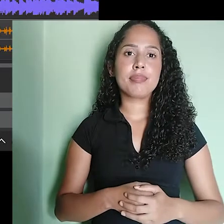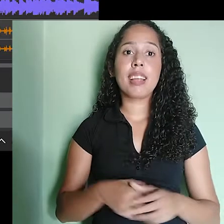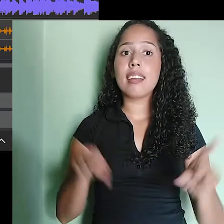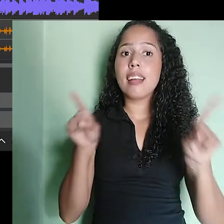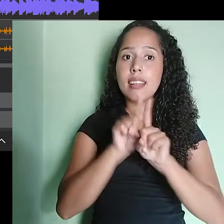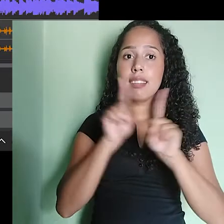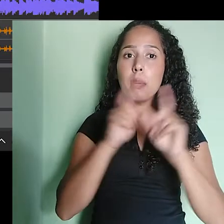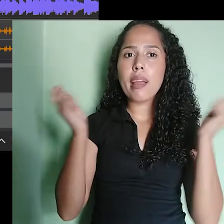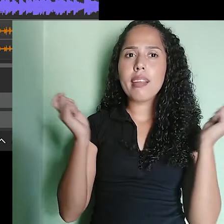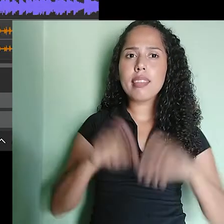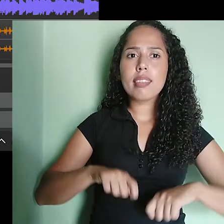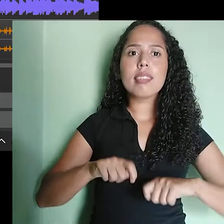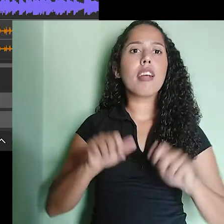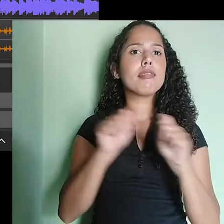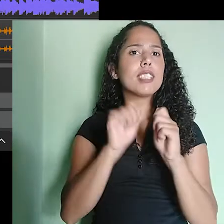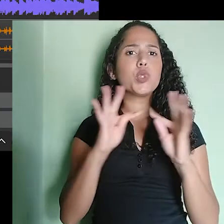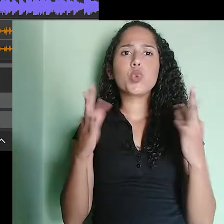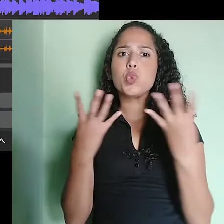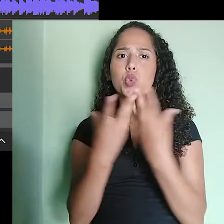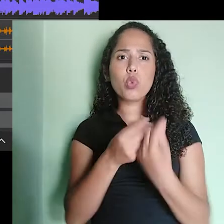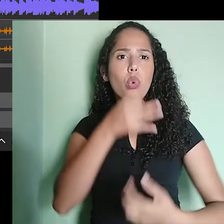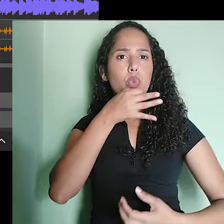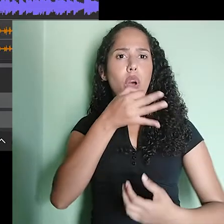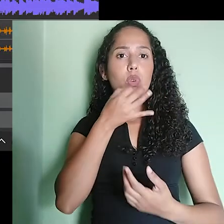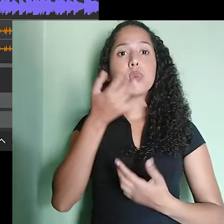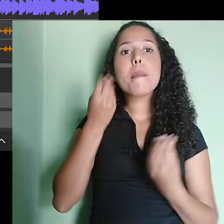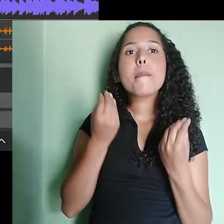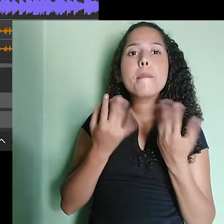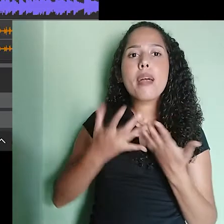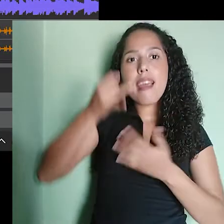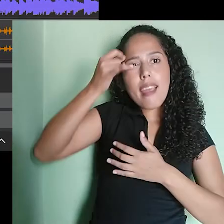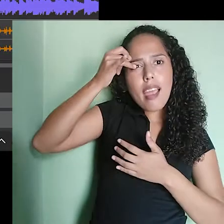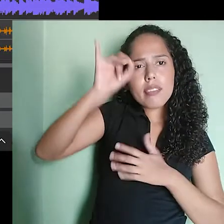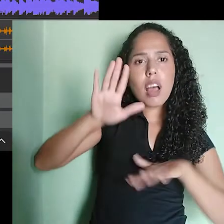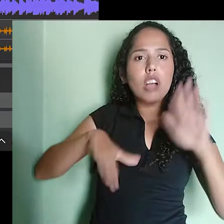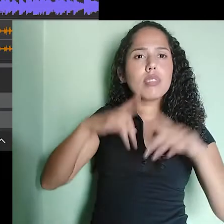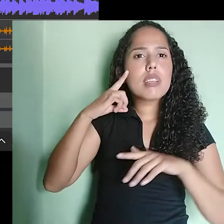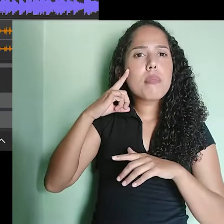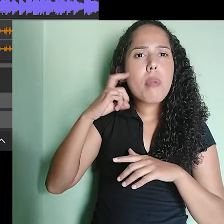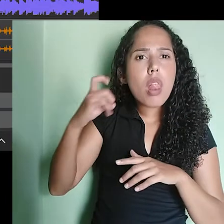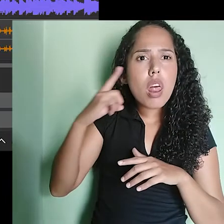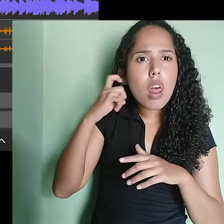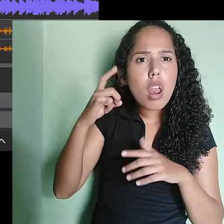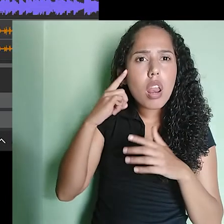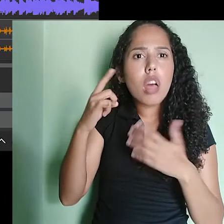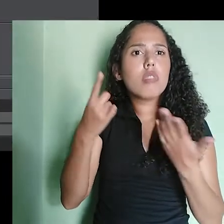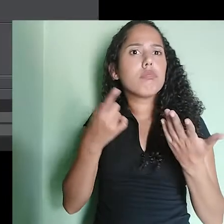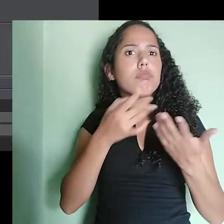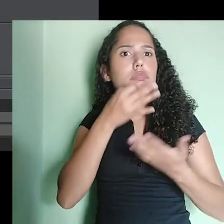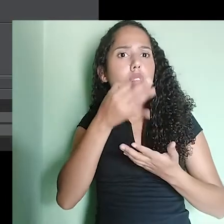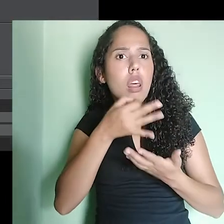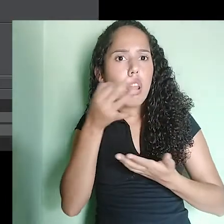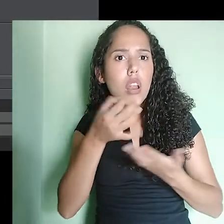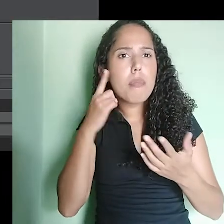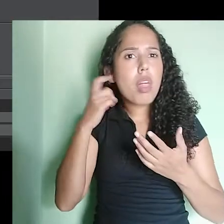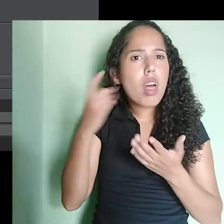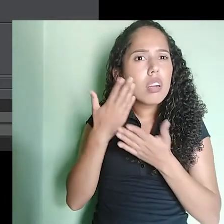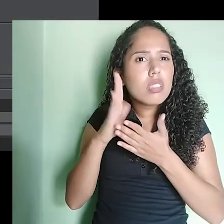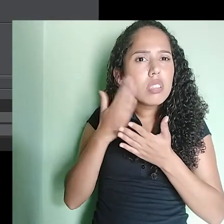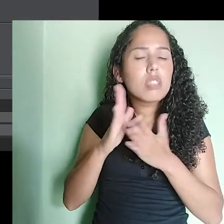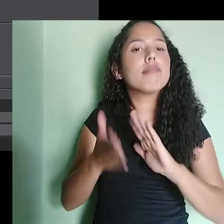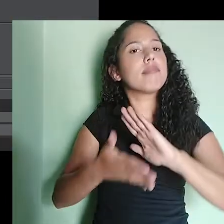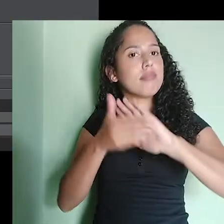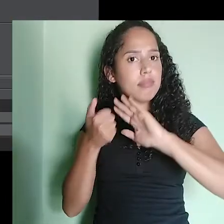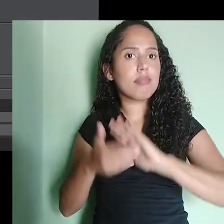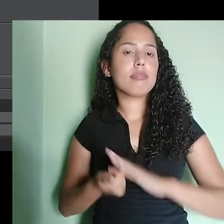posso fazer isso em todo o áudio, para evitar algum ruído ou vazamento. Como cada